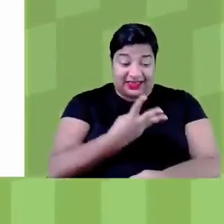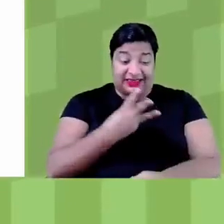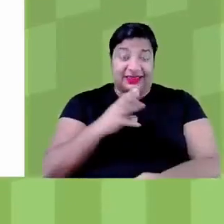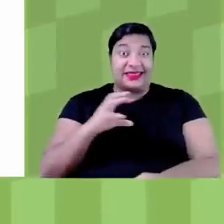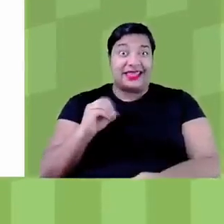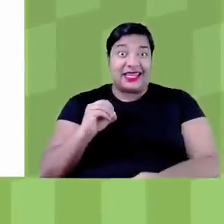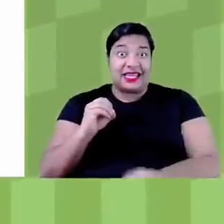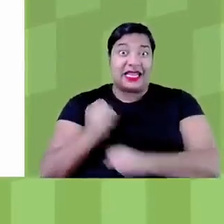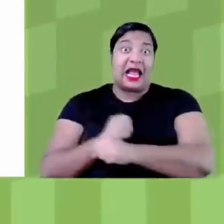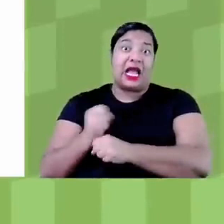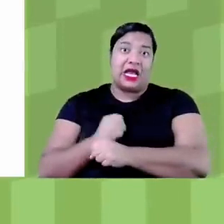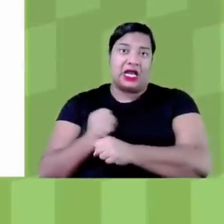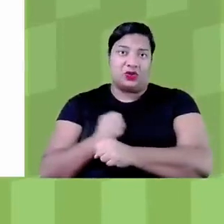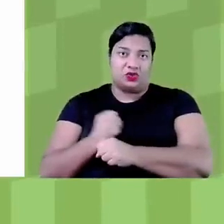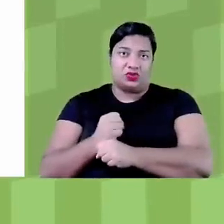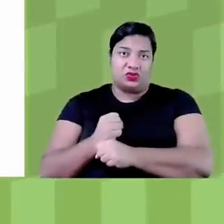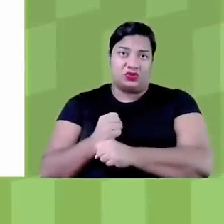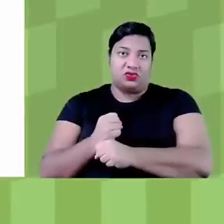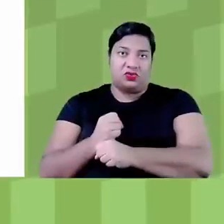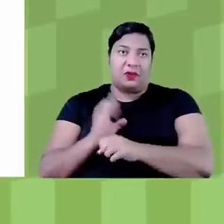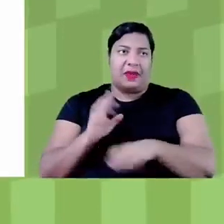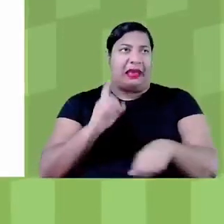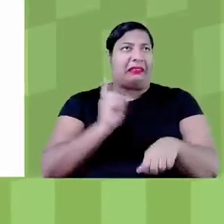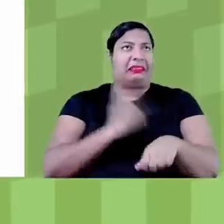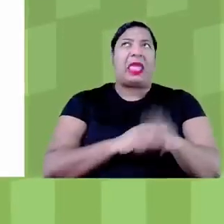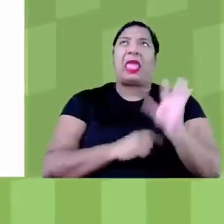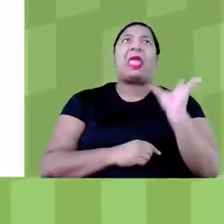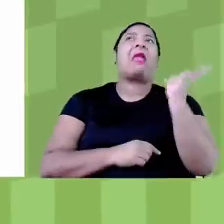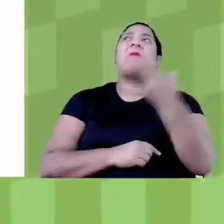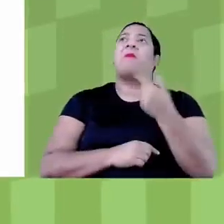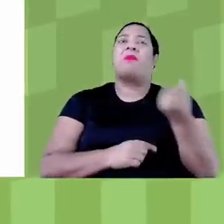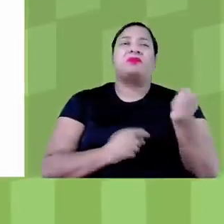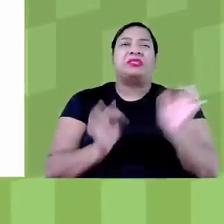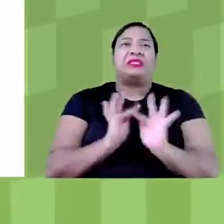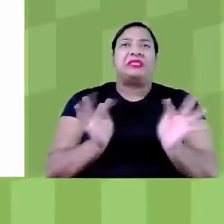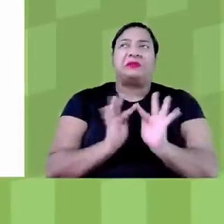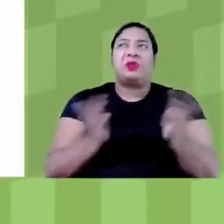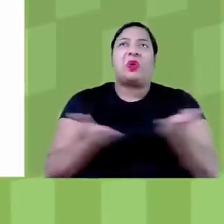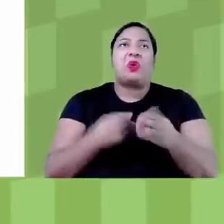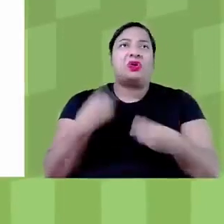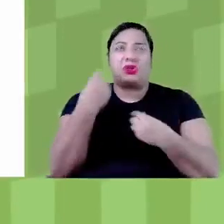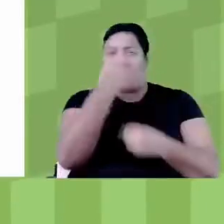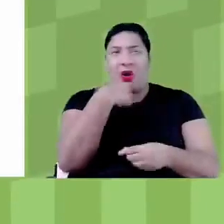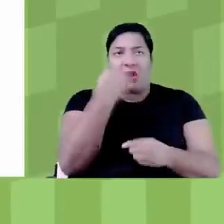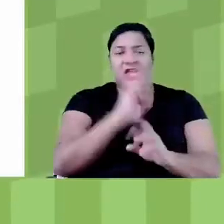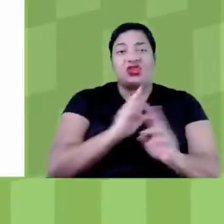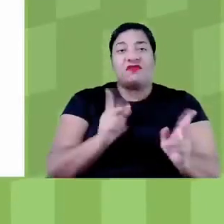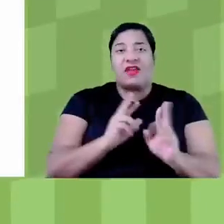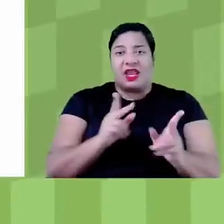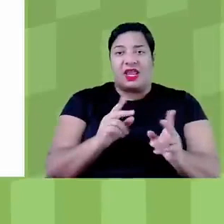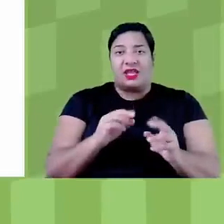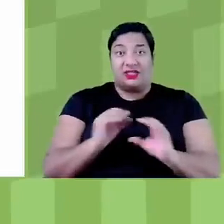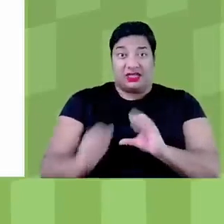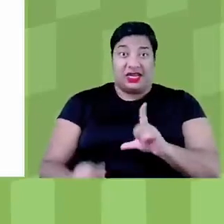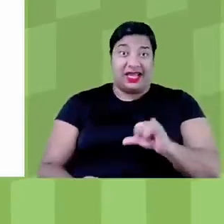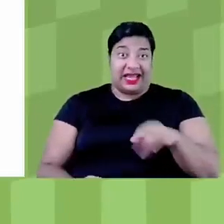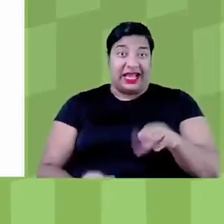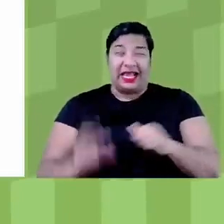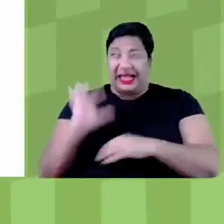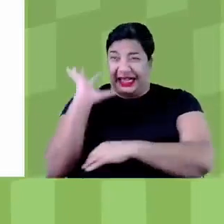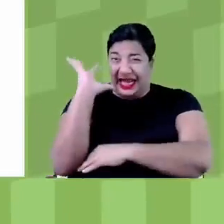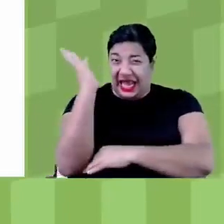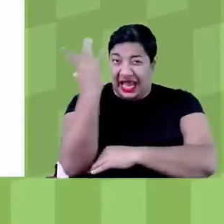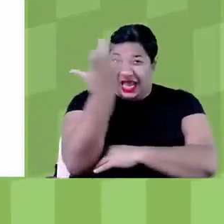coisas completamente diferentes. E o clima, ele está tão no subconsciente